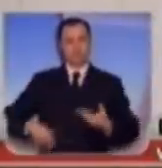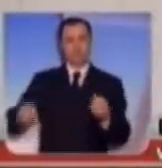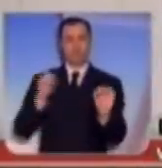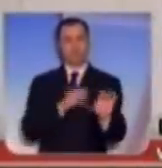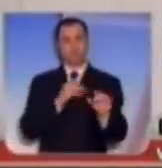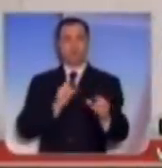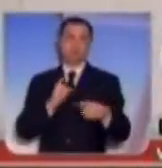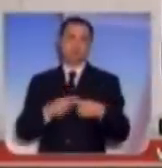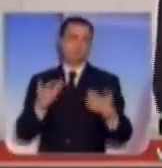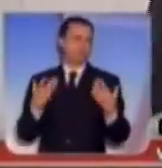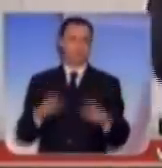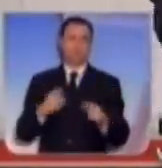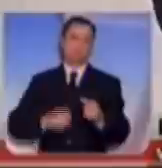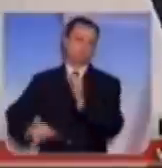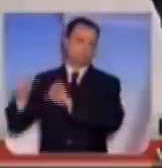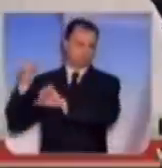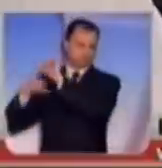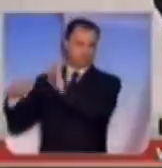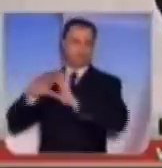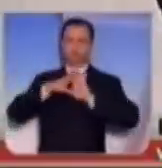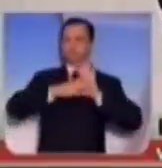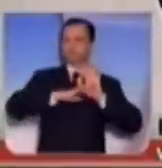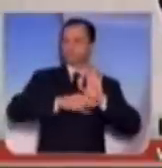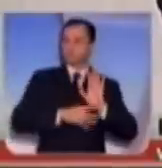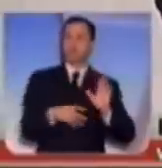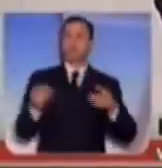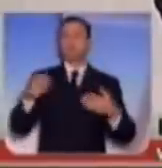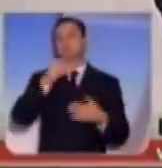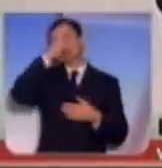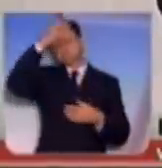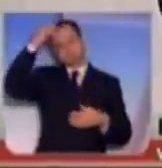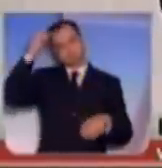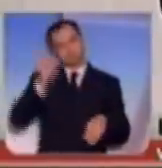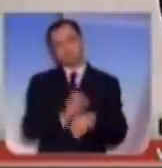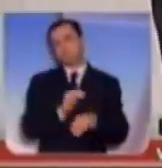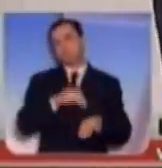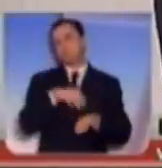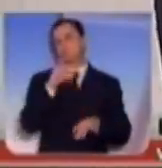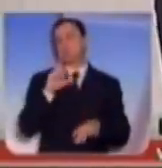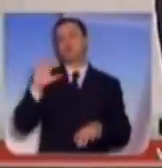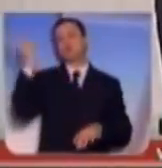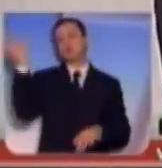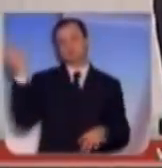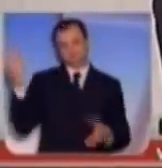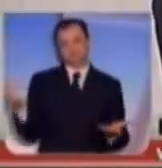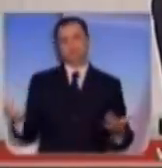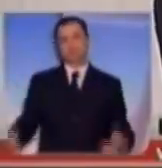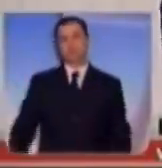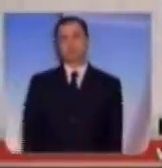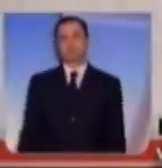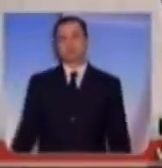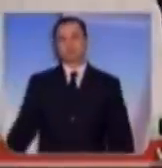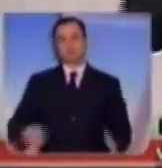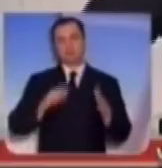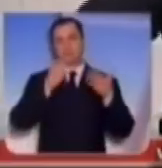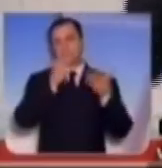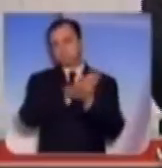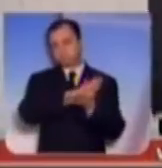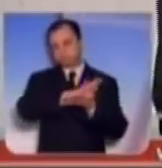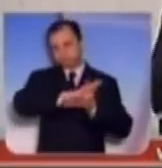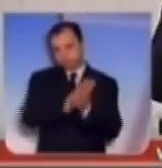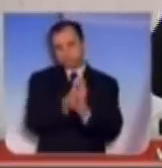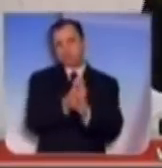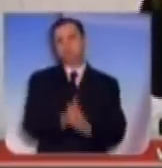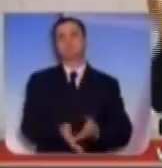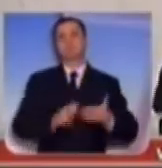tenhamos aqui um retrocesso, para que a carreira do magistério municipal não se torne destruída